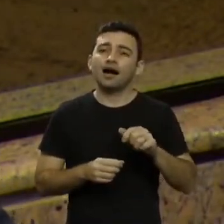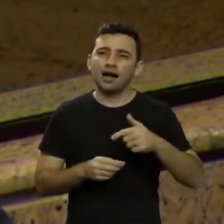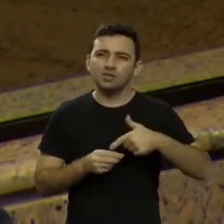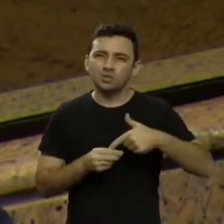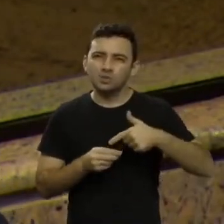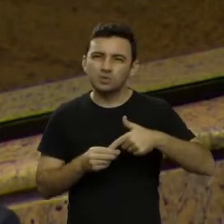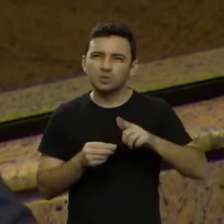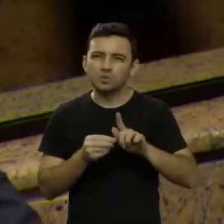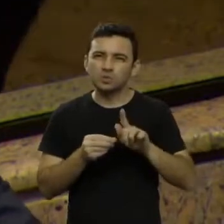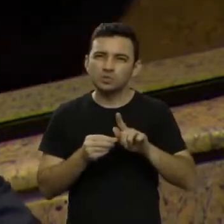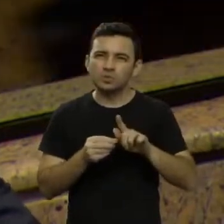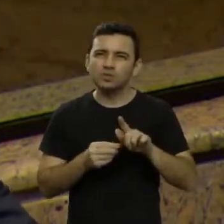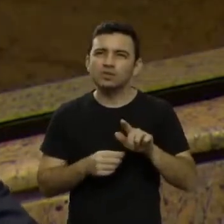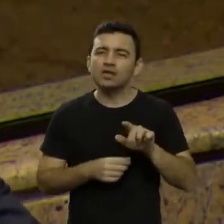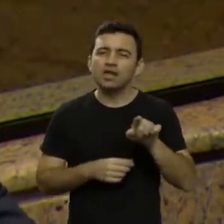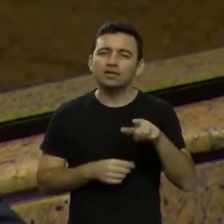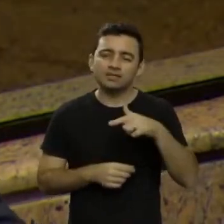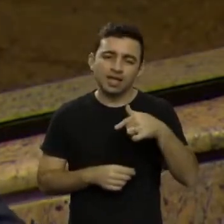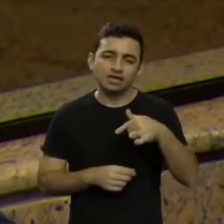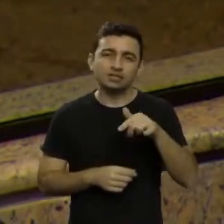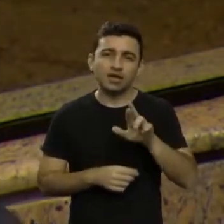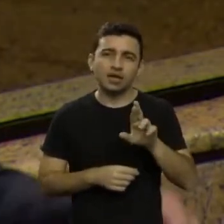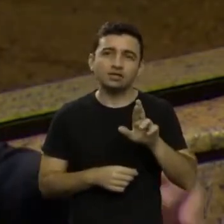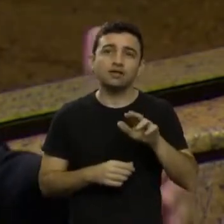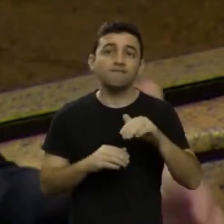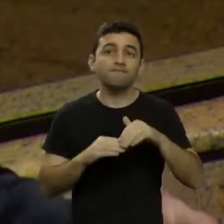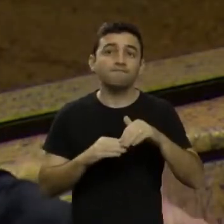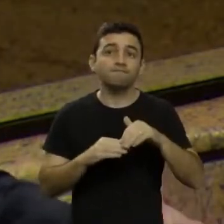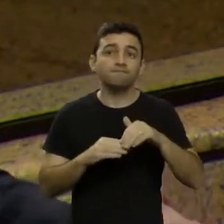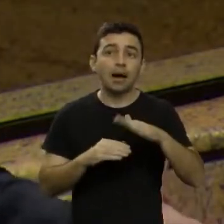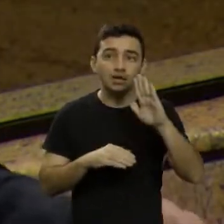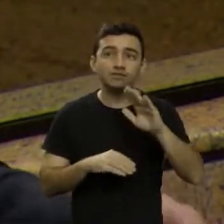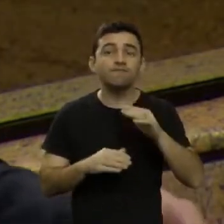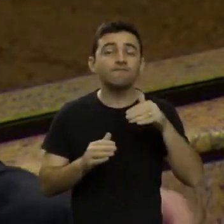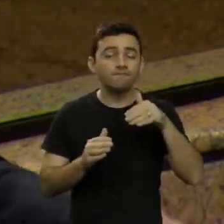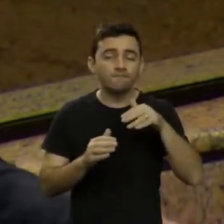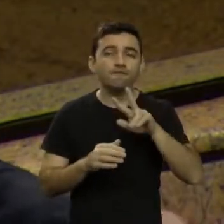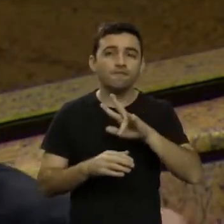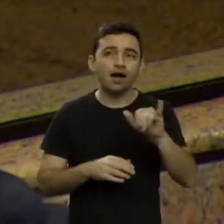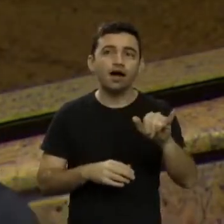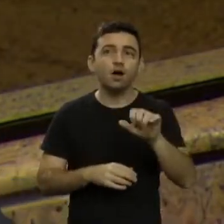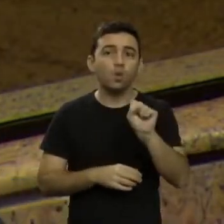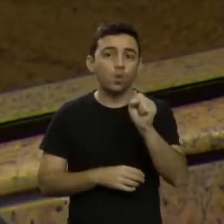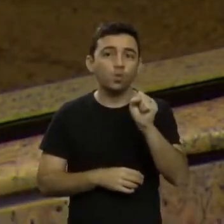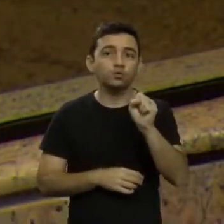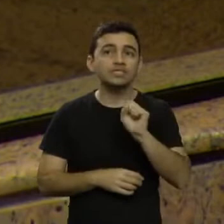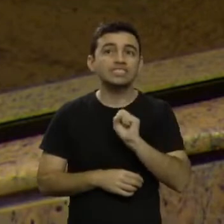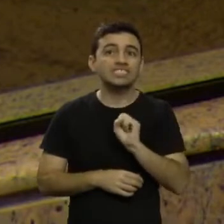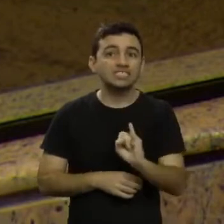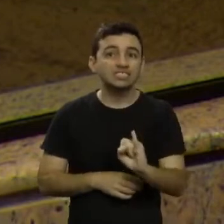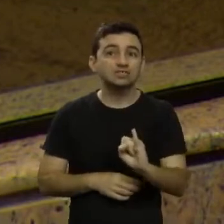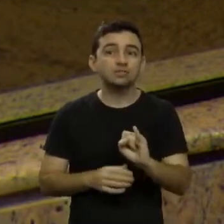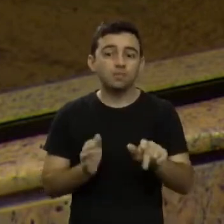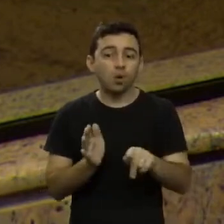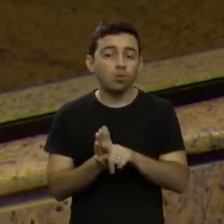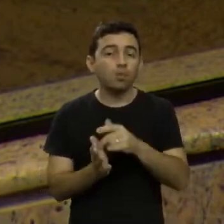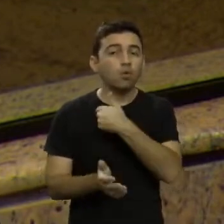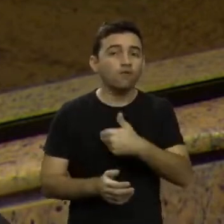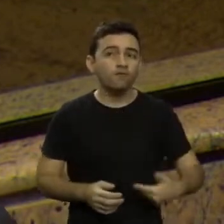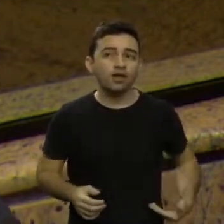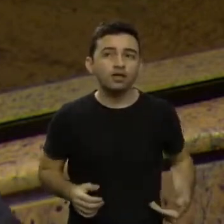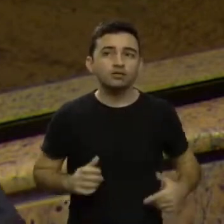R$ 7,00, tende a ir para perto de R$ 8,00, se a iniciativa do governo